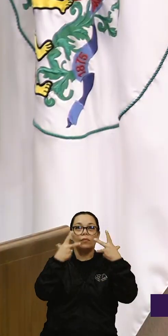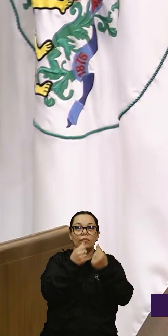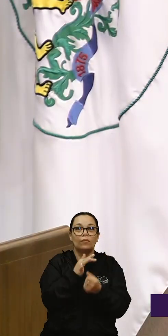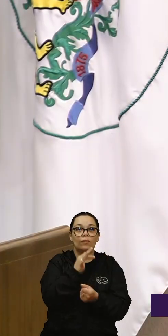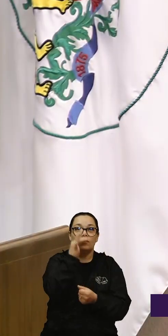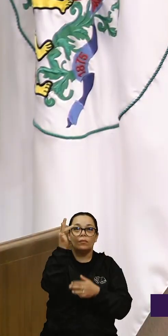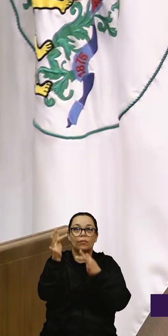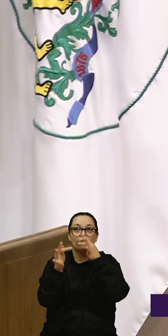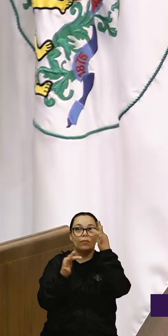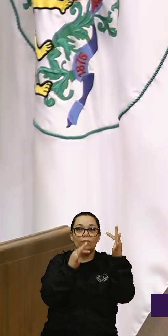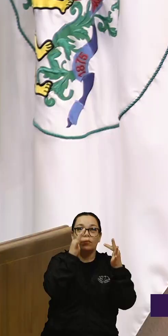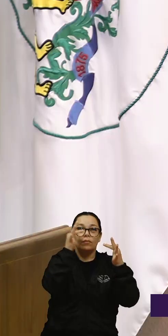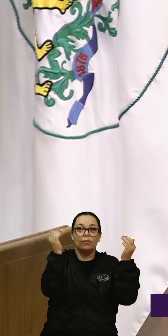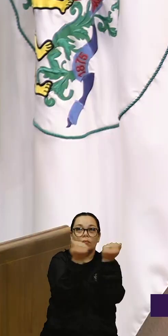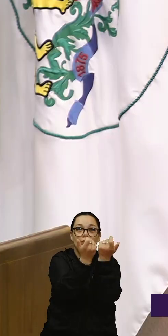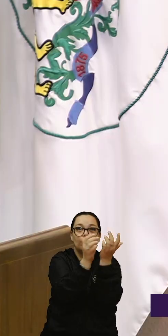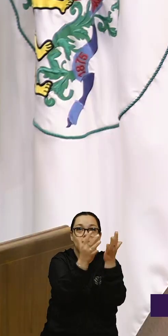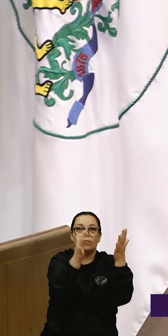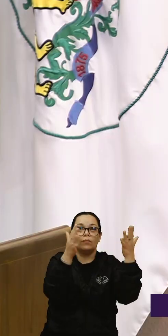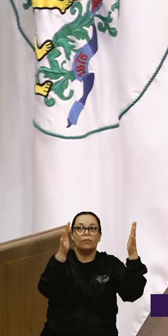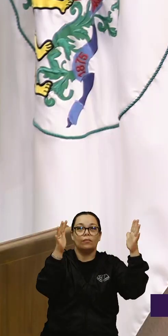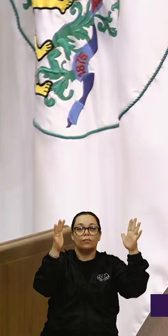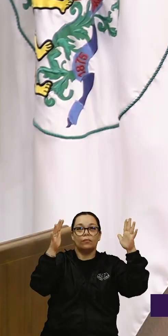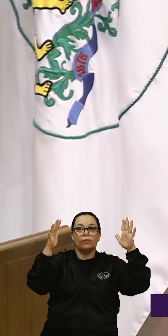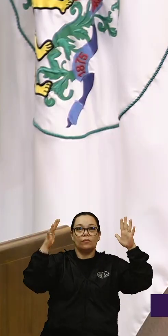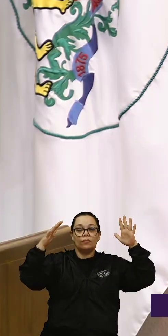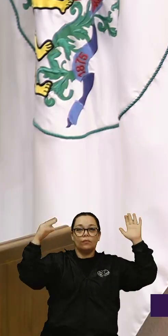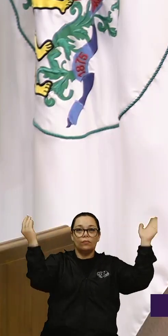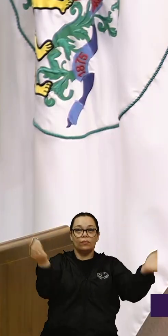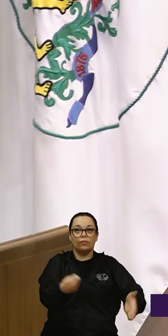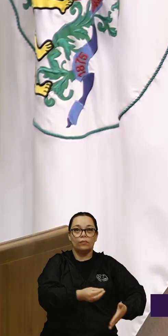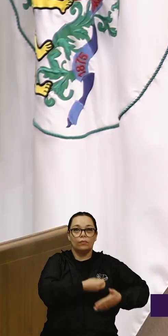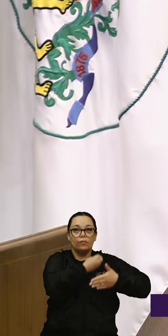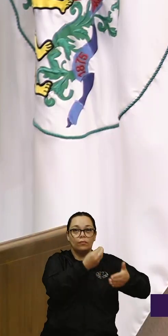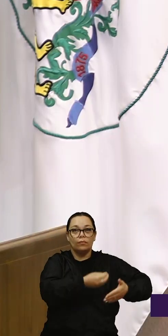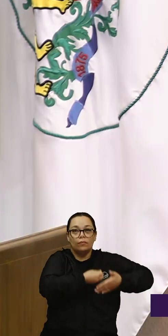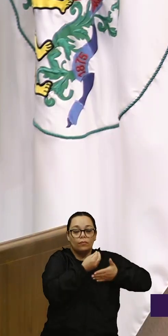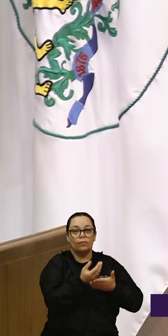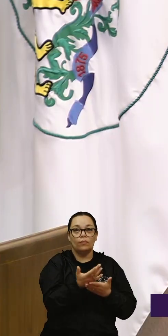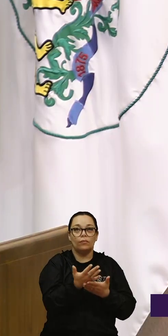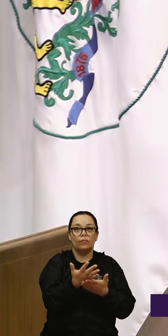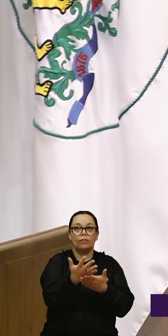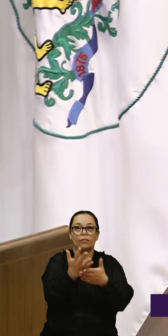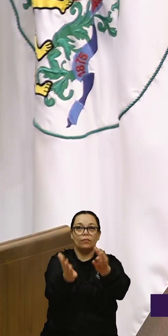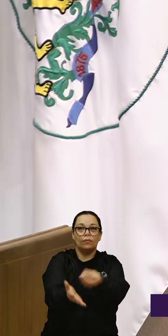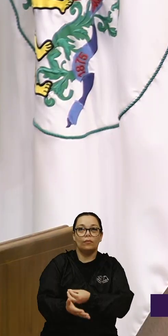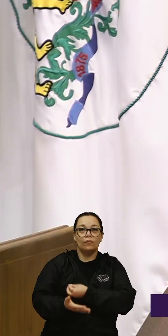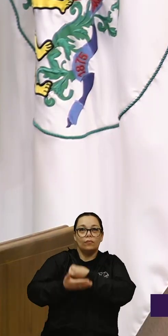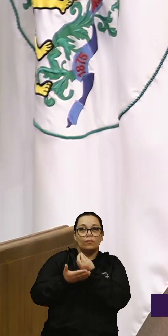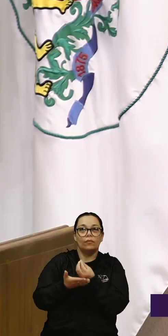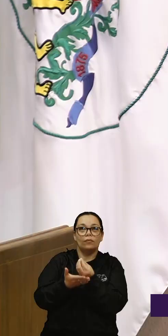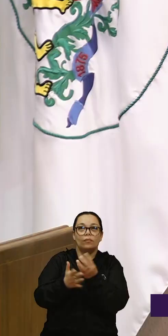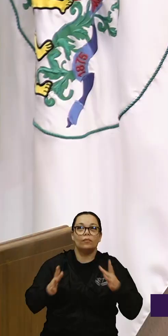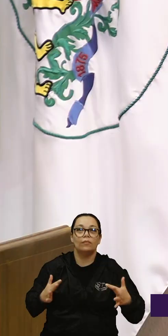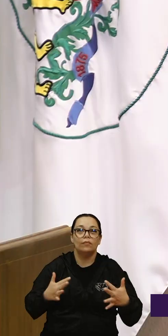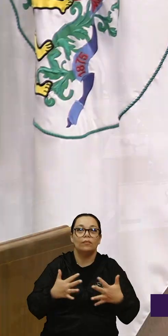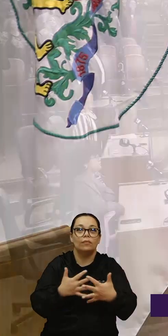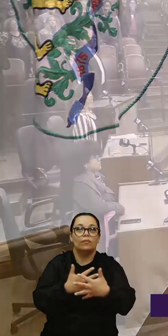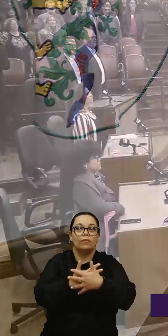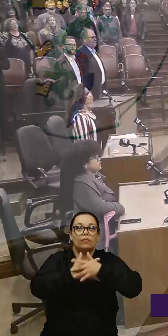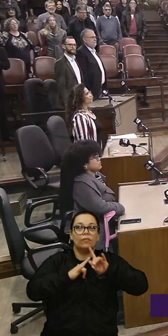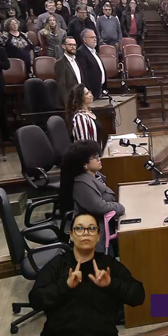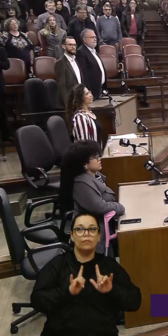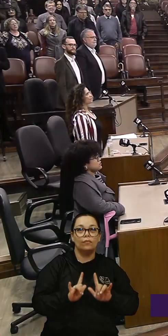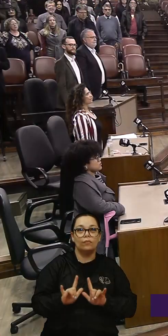campos têm mais flores, nossos bosques têm mais vida, nossa vida no